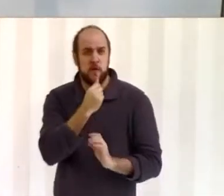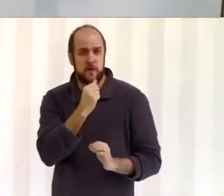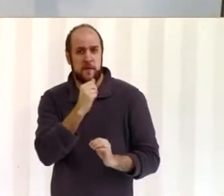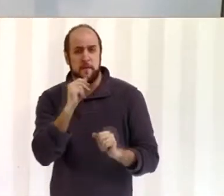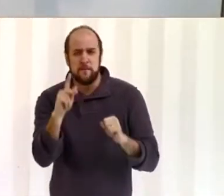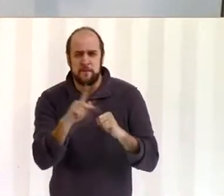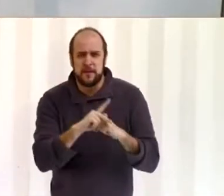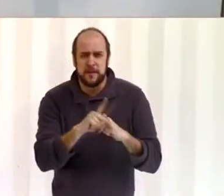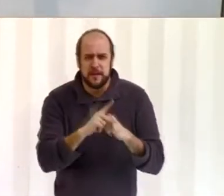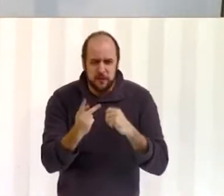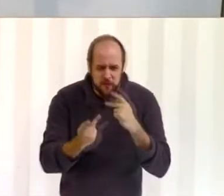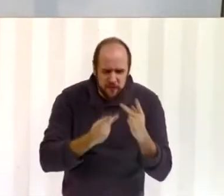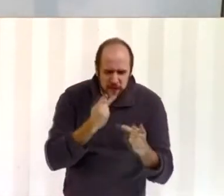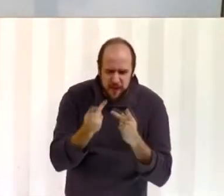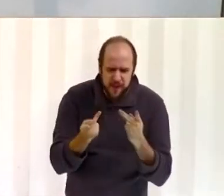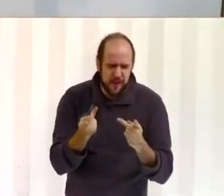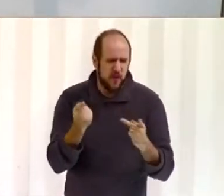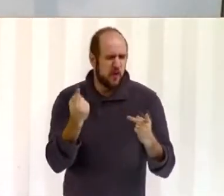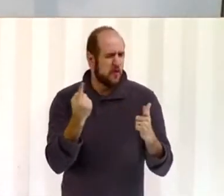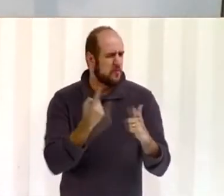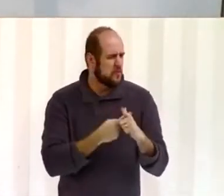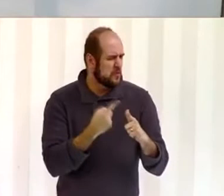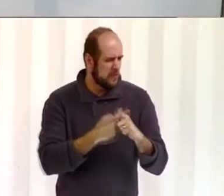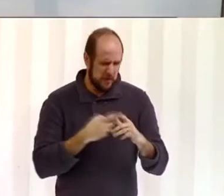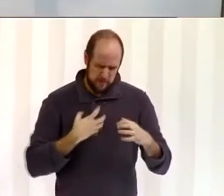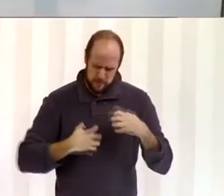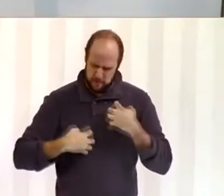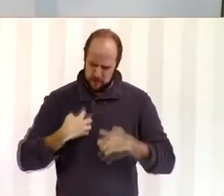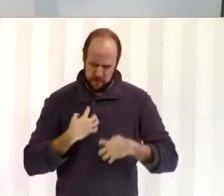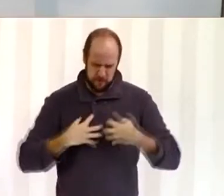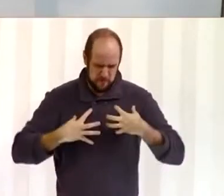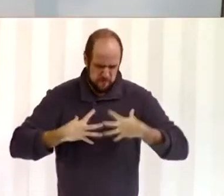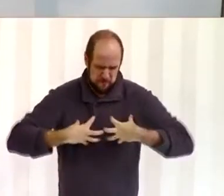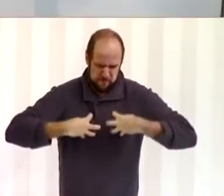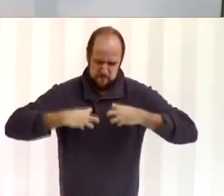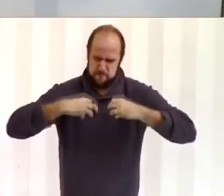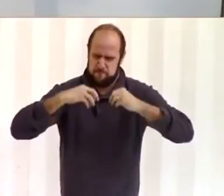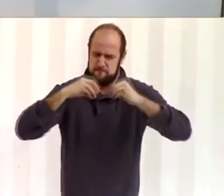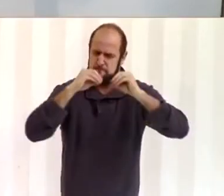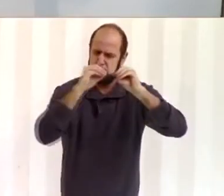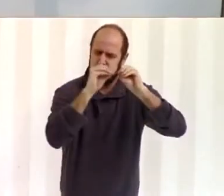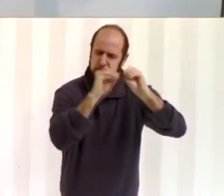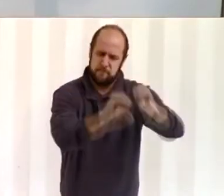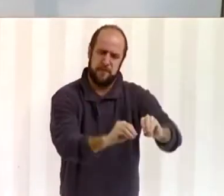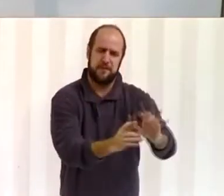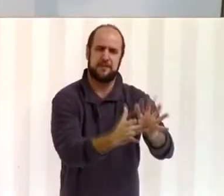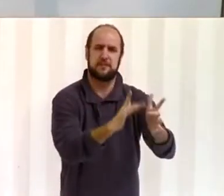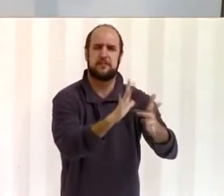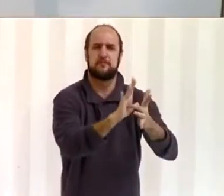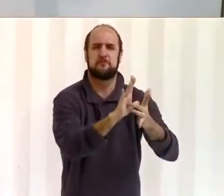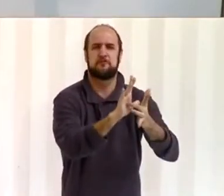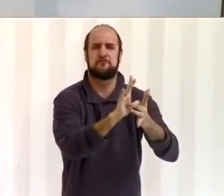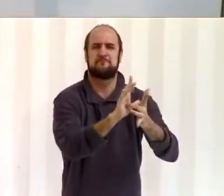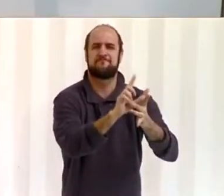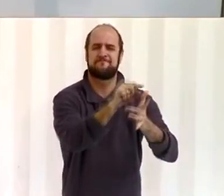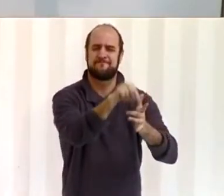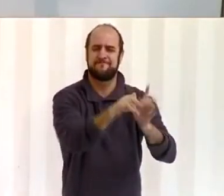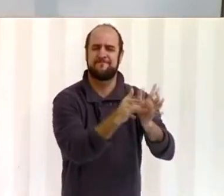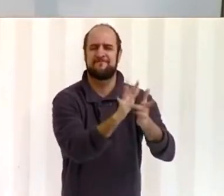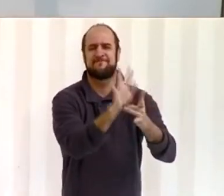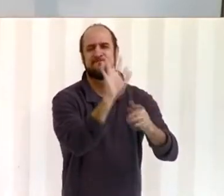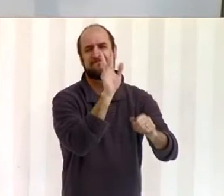lance sobre ele toda a vossa ansiedade, porque Ele tem cuidado de